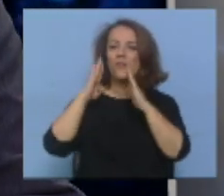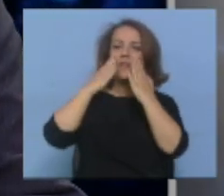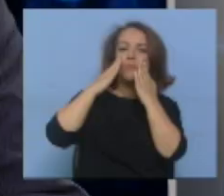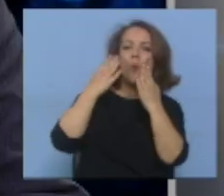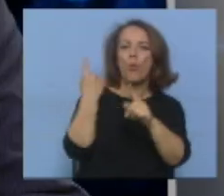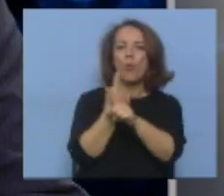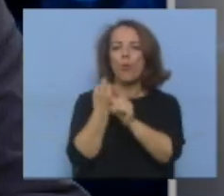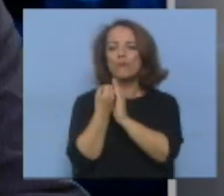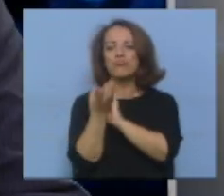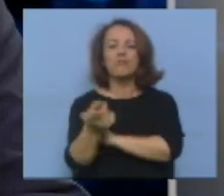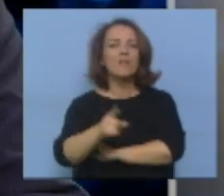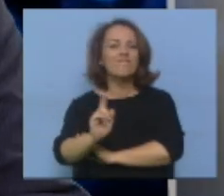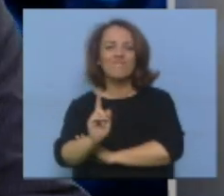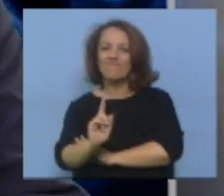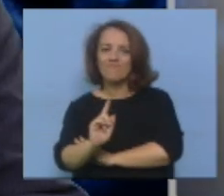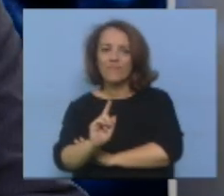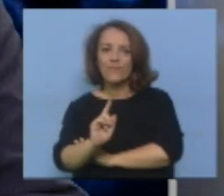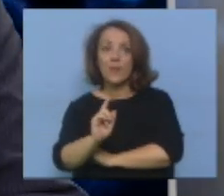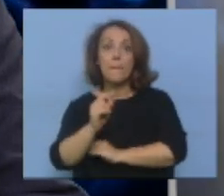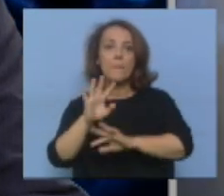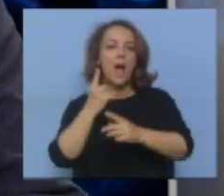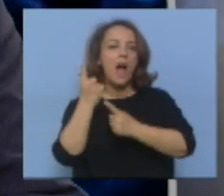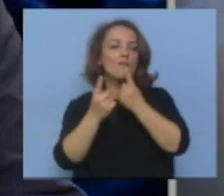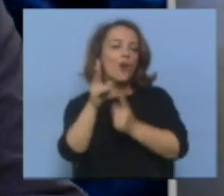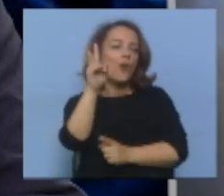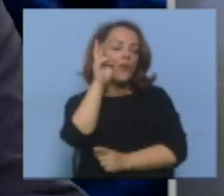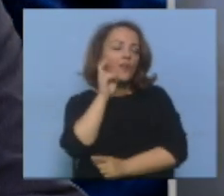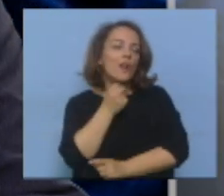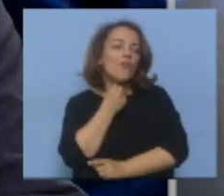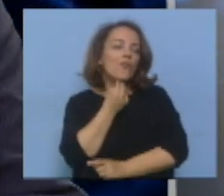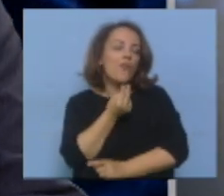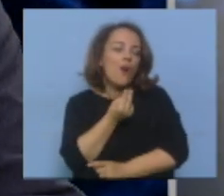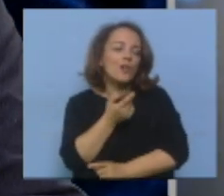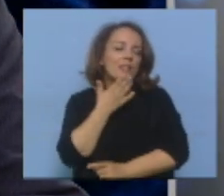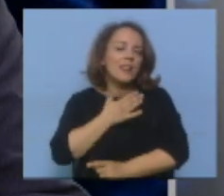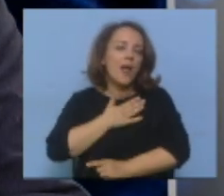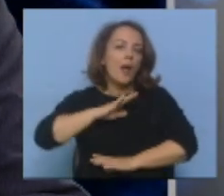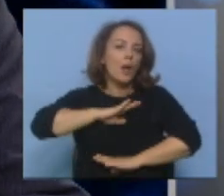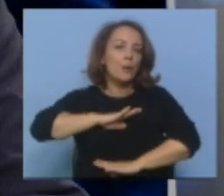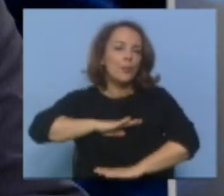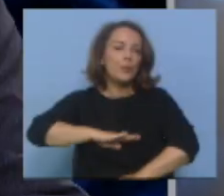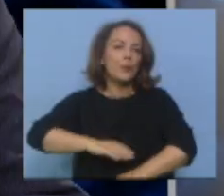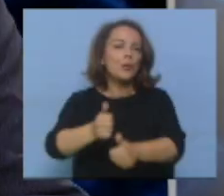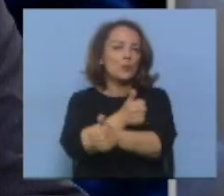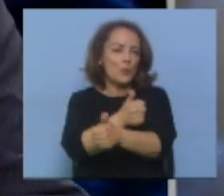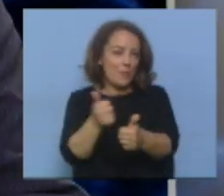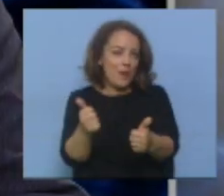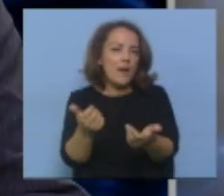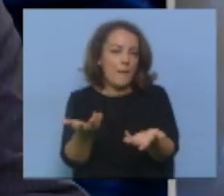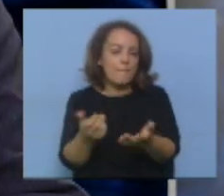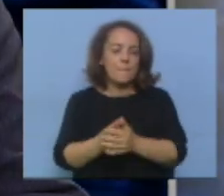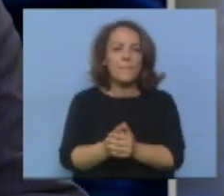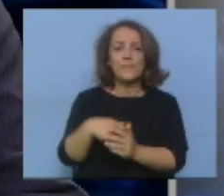Facebook, e às vezes ouvir a voz ajuda muito a saber que está tudo bem. Há cerca de